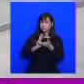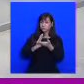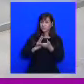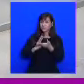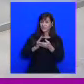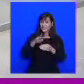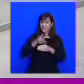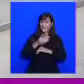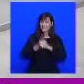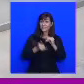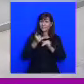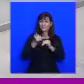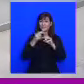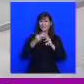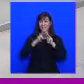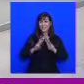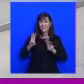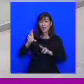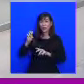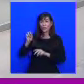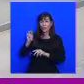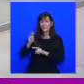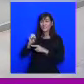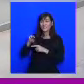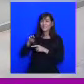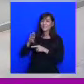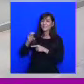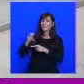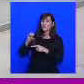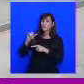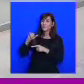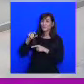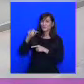ou se o prêmio está acumulado acessando loterias.caixa.gov.br.